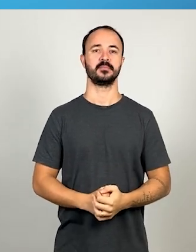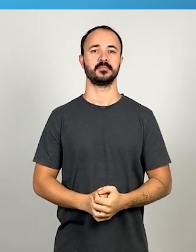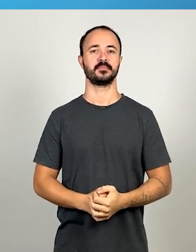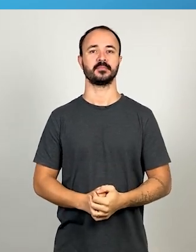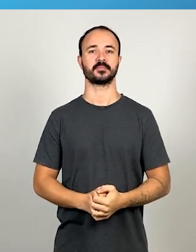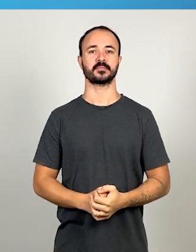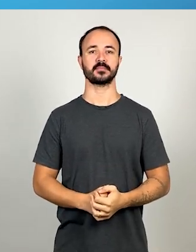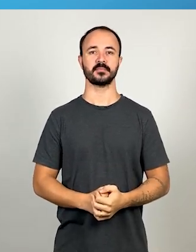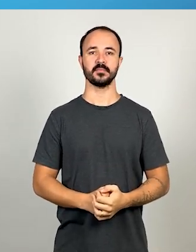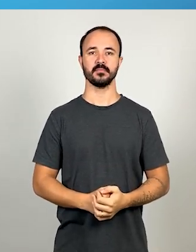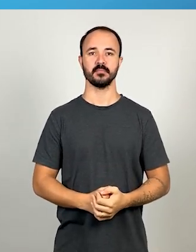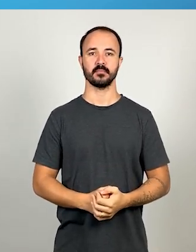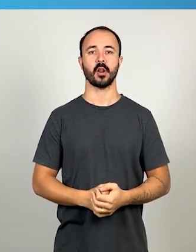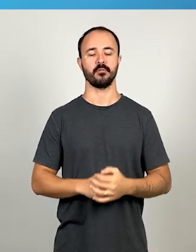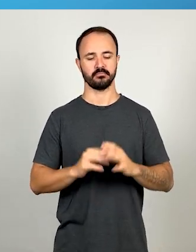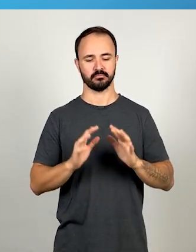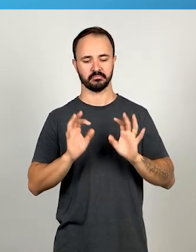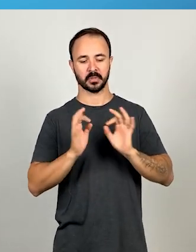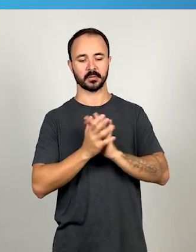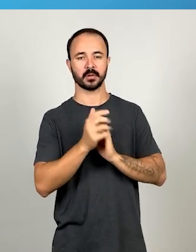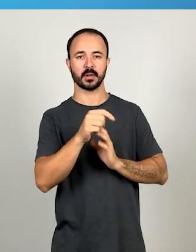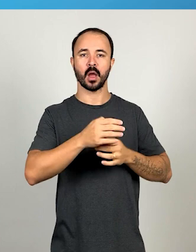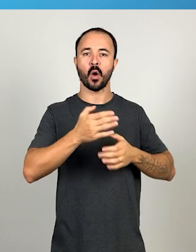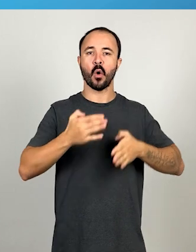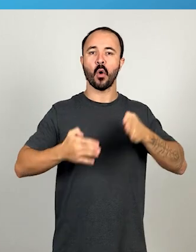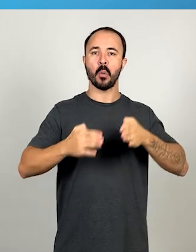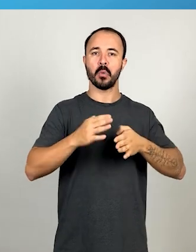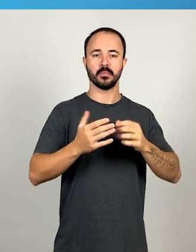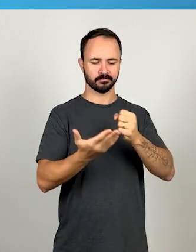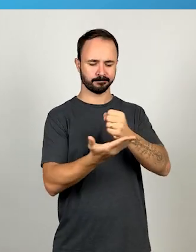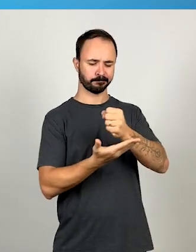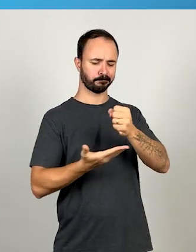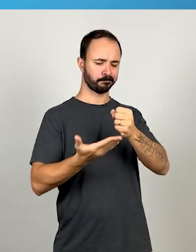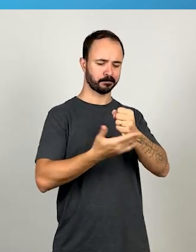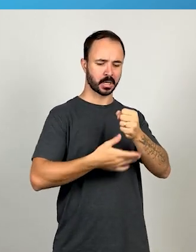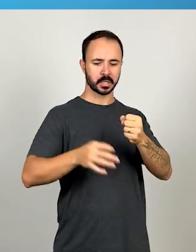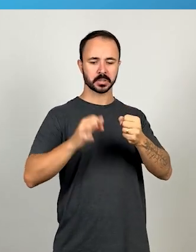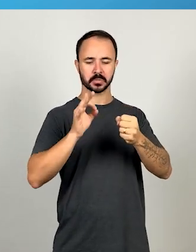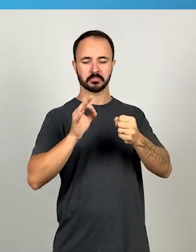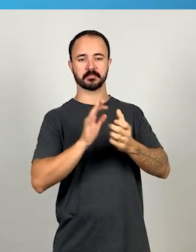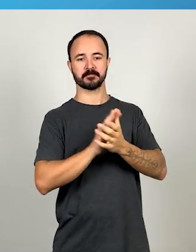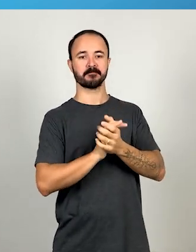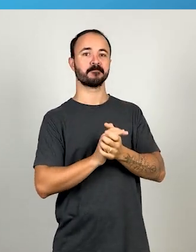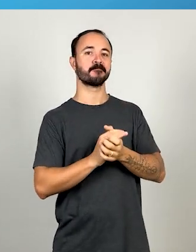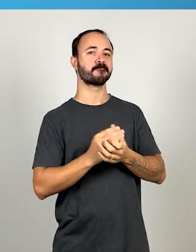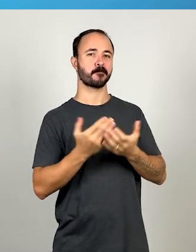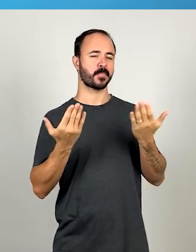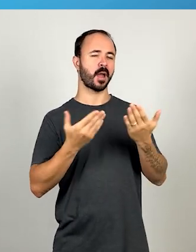Temos com isso o nosso robô base construído e ele vai apresentar estruturas que vamos conectar.